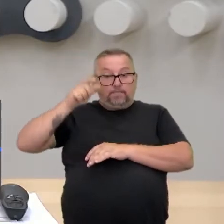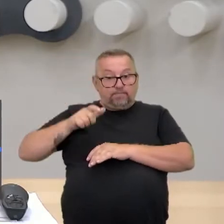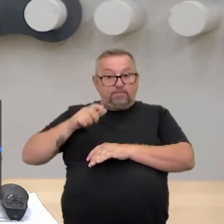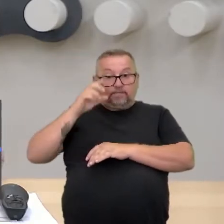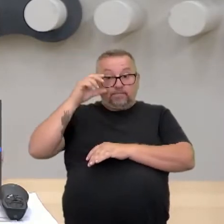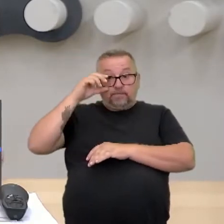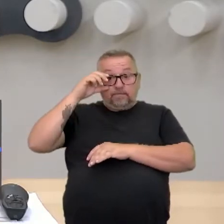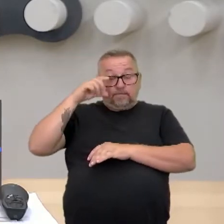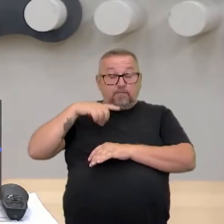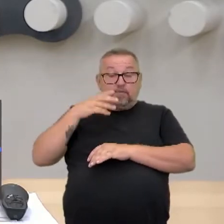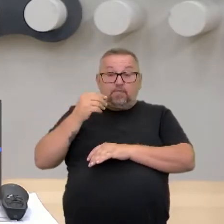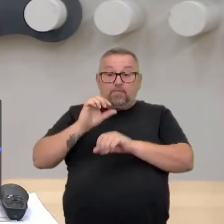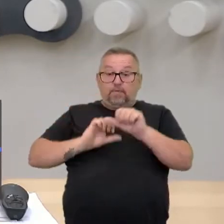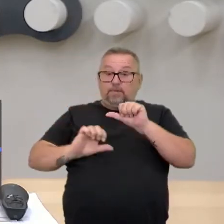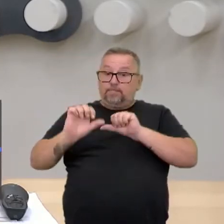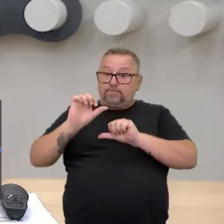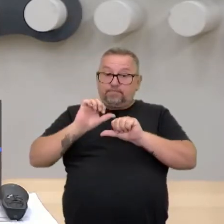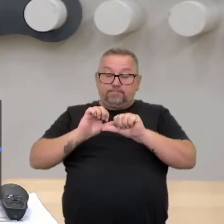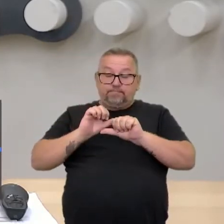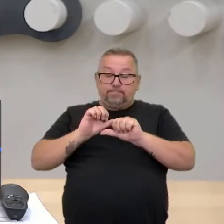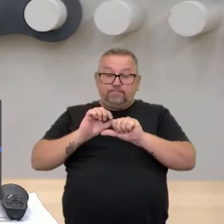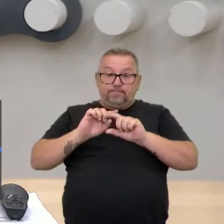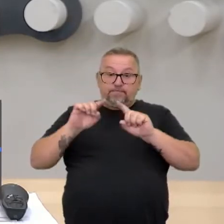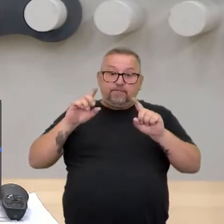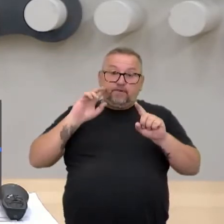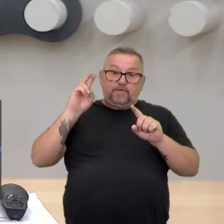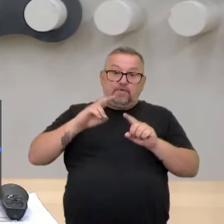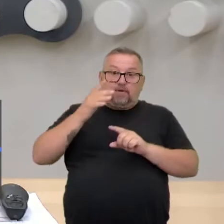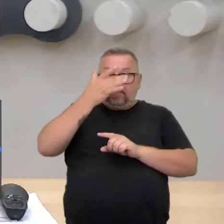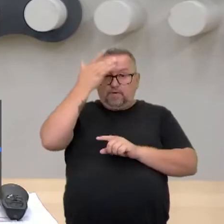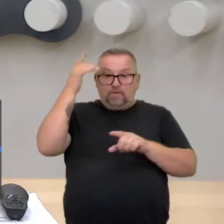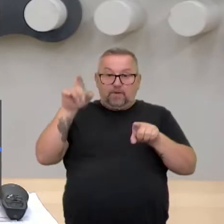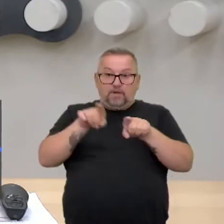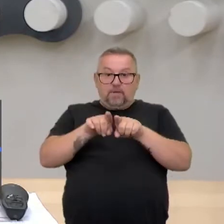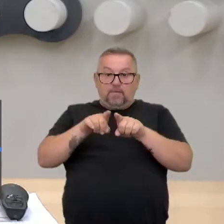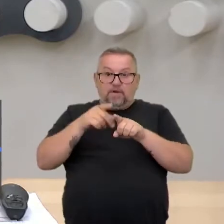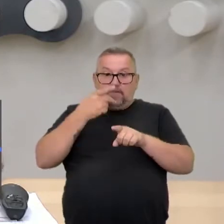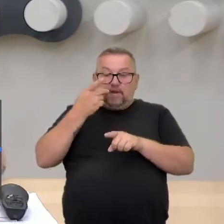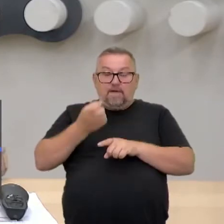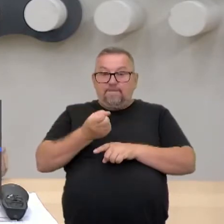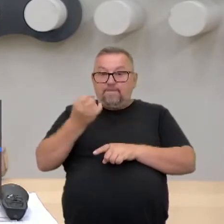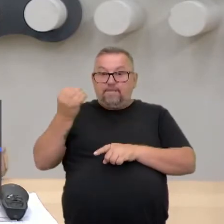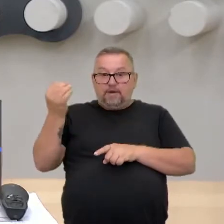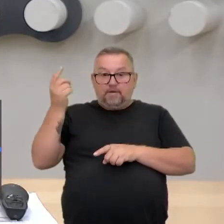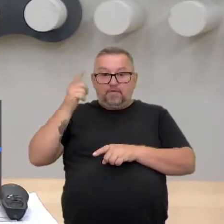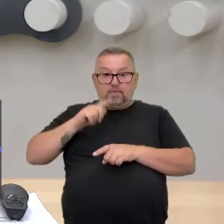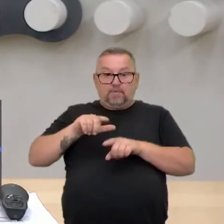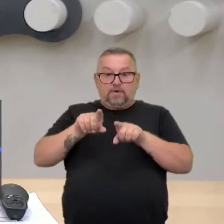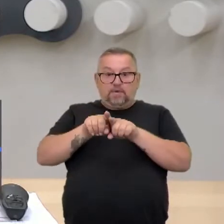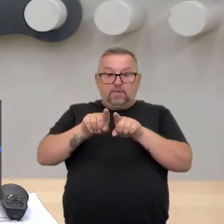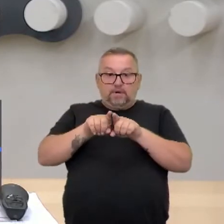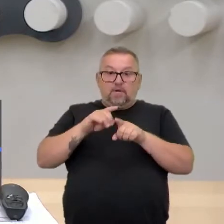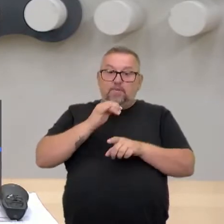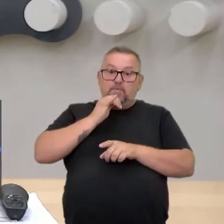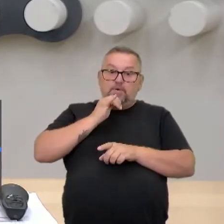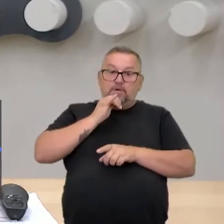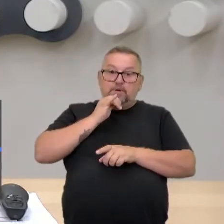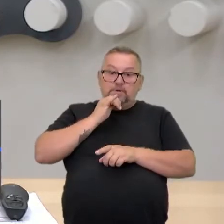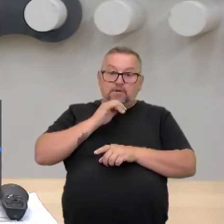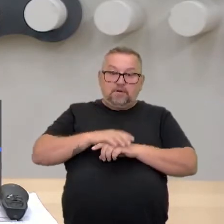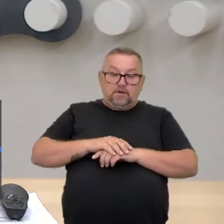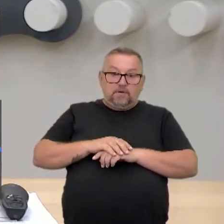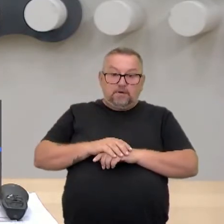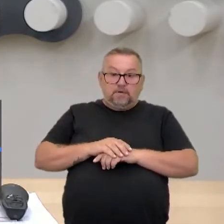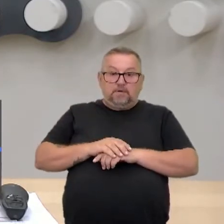porque encabeçados por essas pessoas e aí a gente pode citar vários outros pensadores é o caso por exemplo do